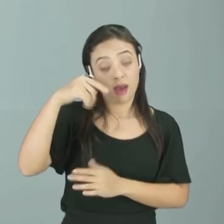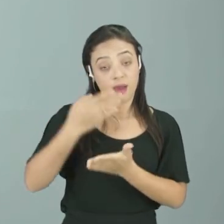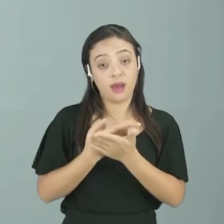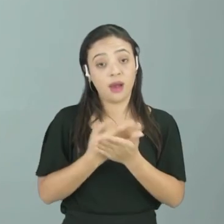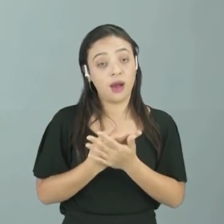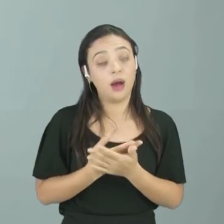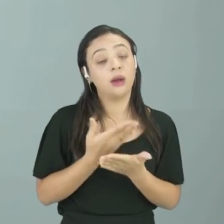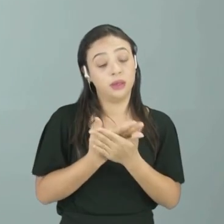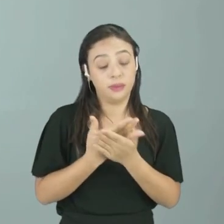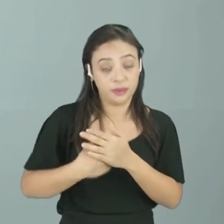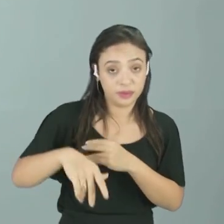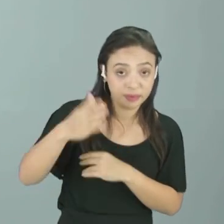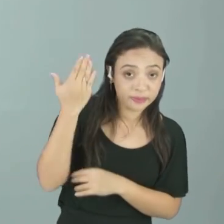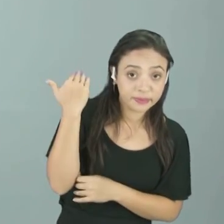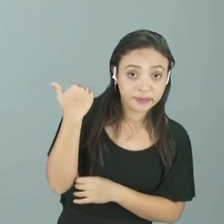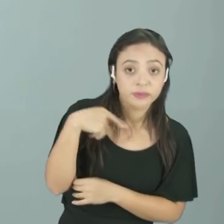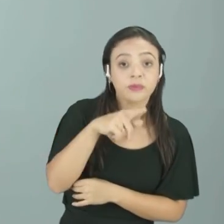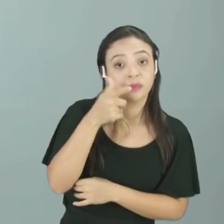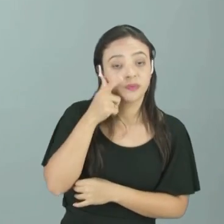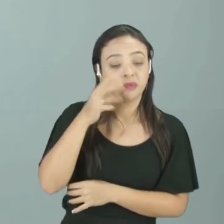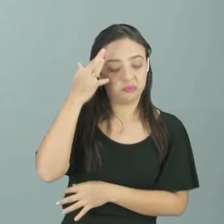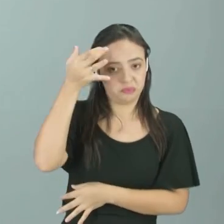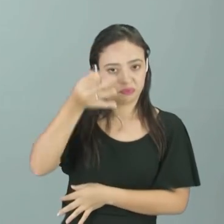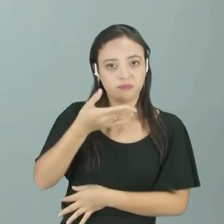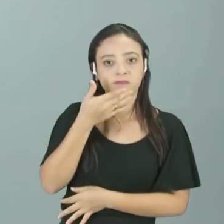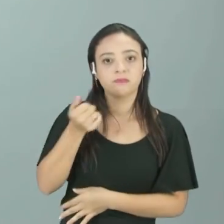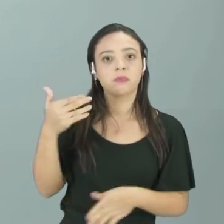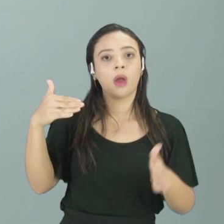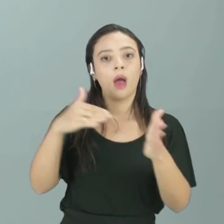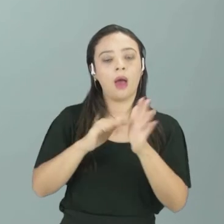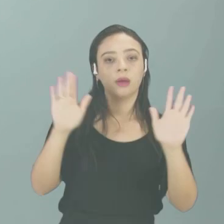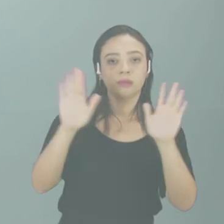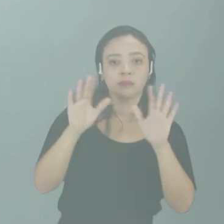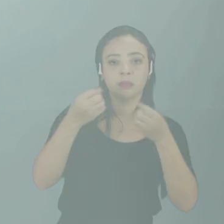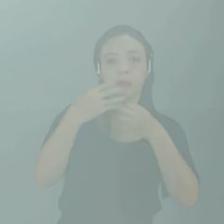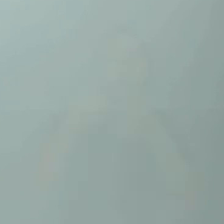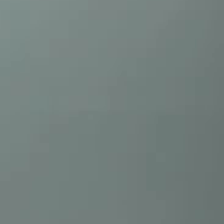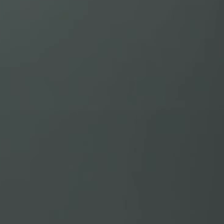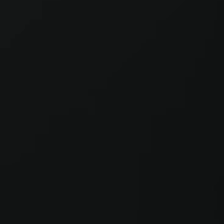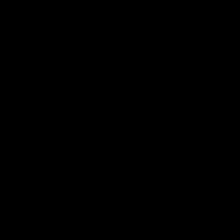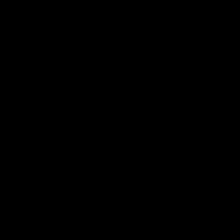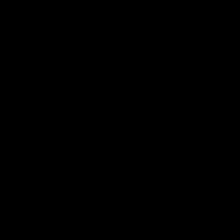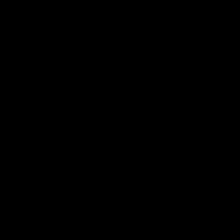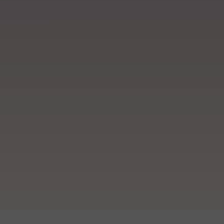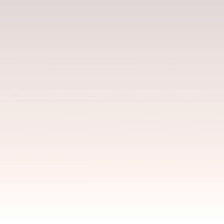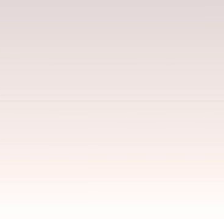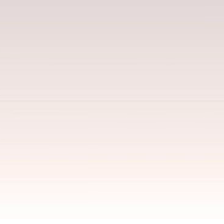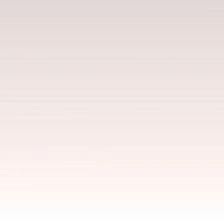as aulas anteriores para você melhor compreender esse conteúdo. Até a próxima, bons estudos, fiquem com Deus.